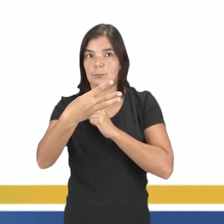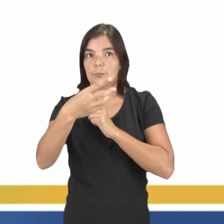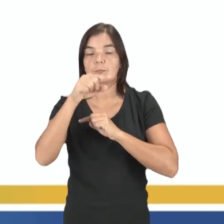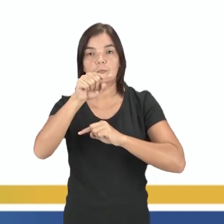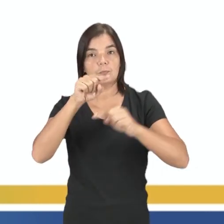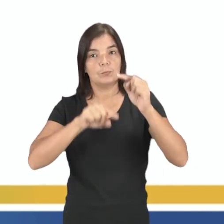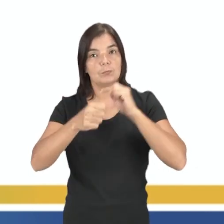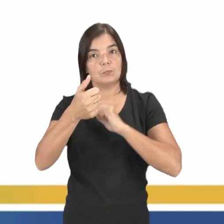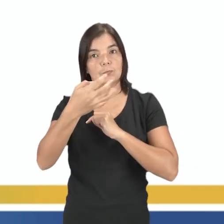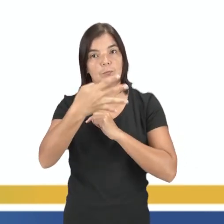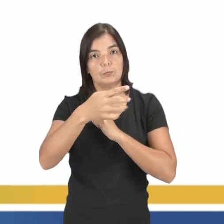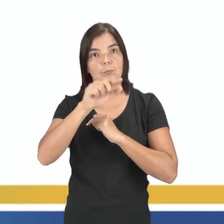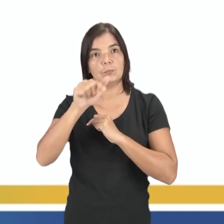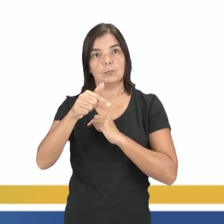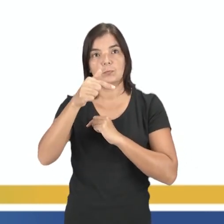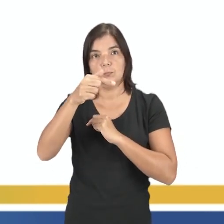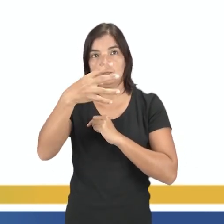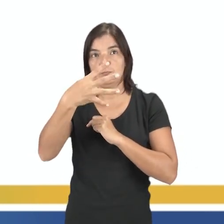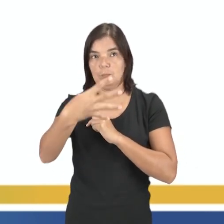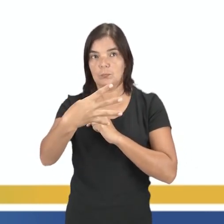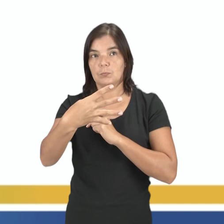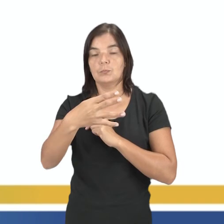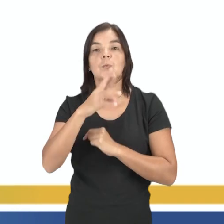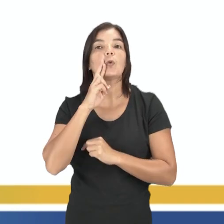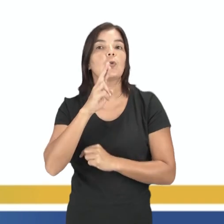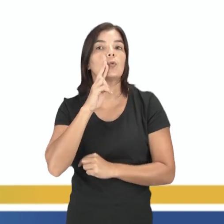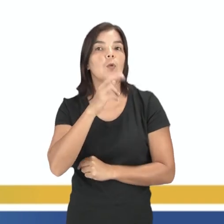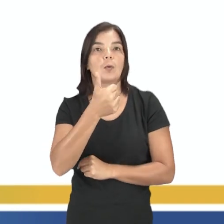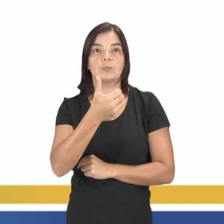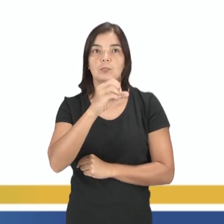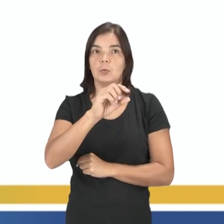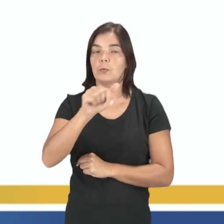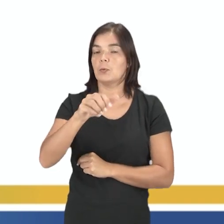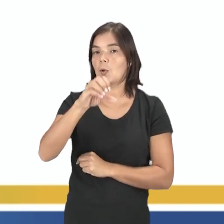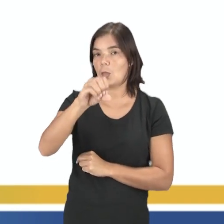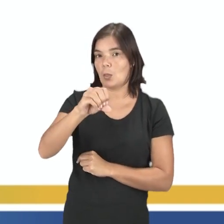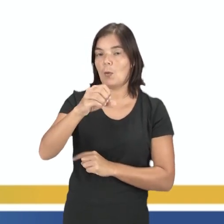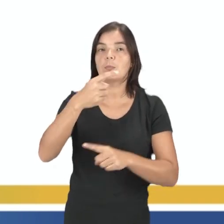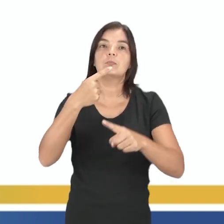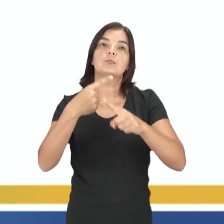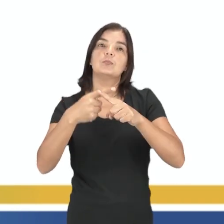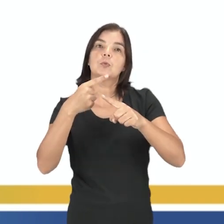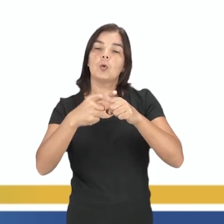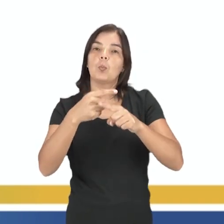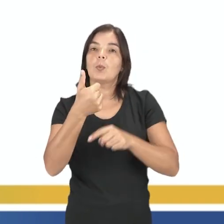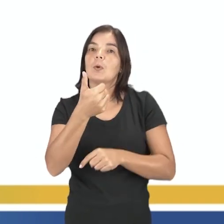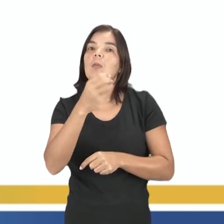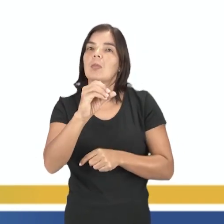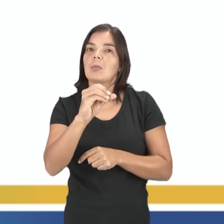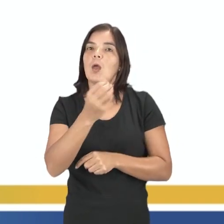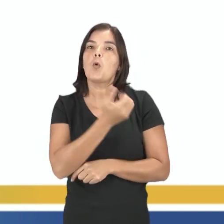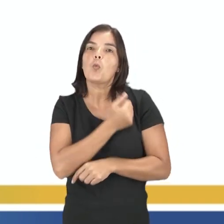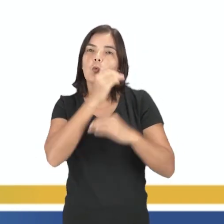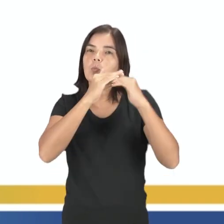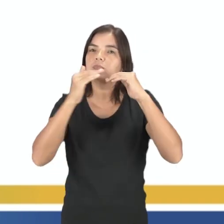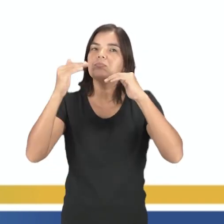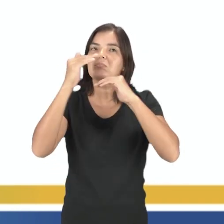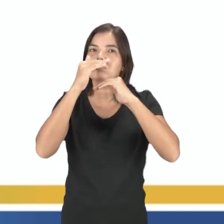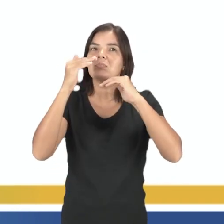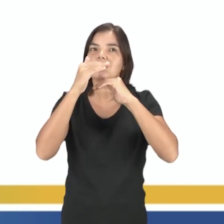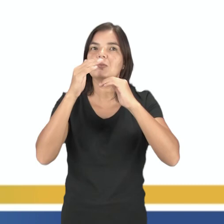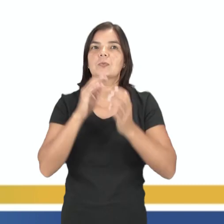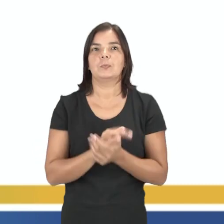293,35 por 14,74, um valor de 19,9, e aí é só resolver aqueles expoentes que ficaram